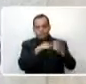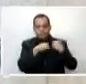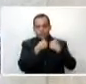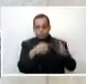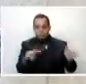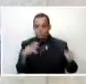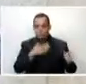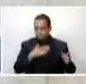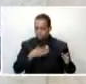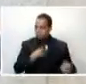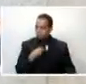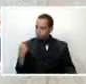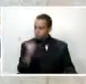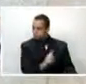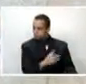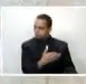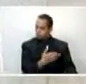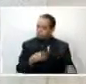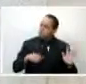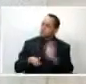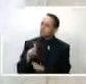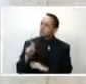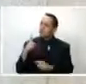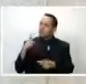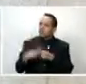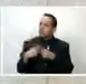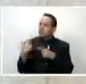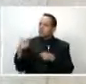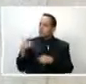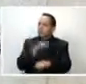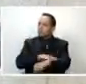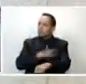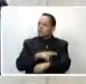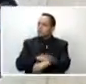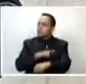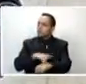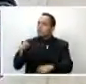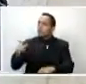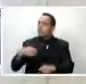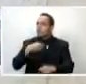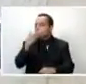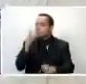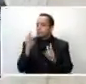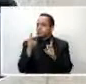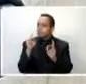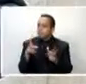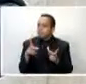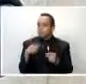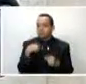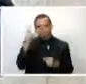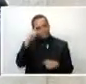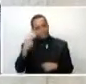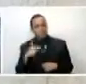da qual faço parte. Questionado sobre a ausência dos sanitários e outros problemas enfrentados pelos feirantes, afirmou haver um plano